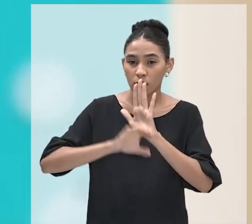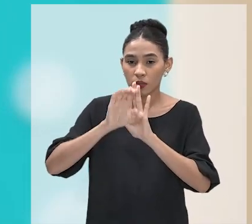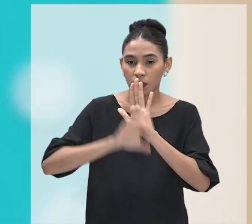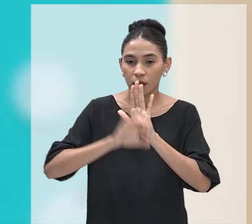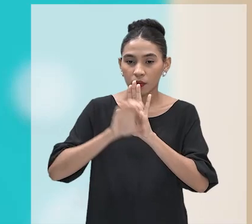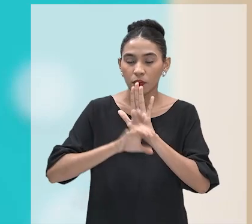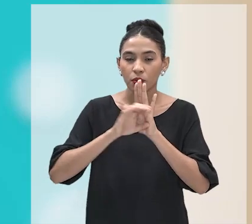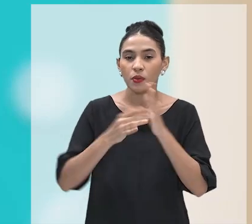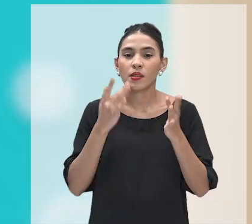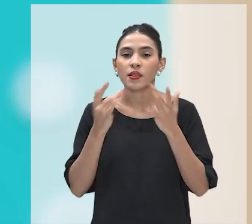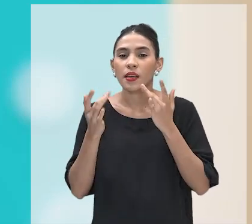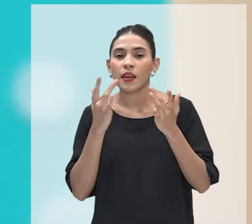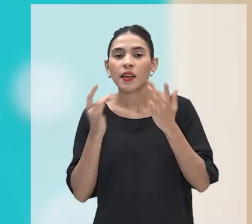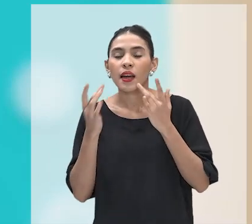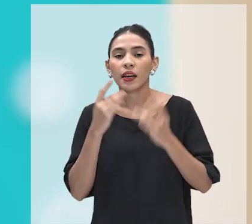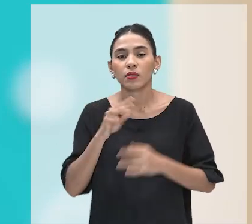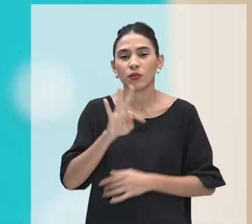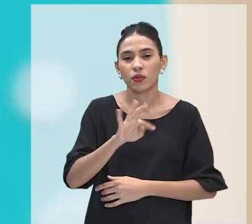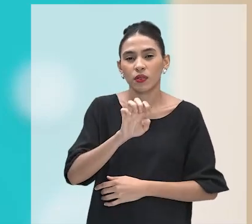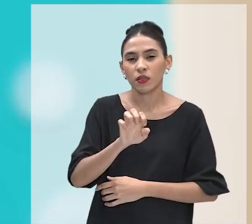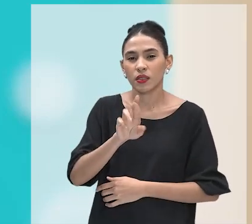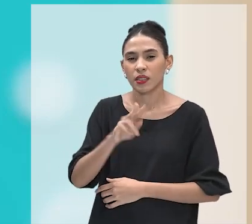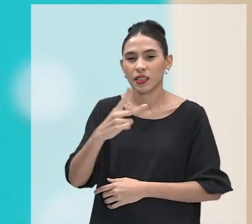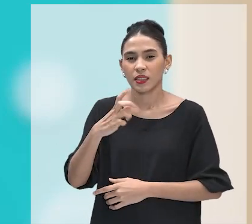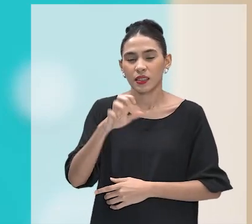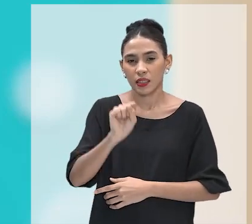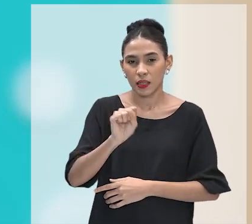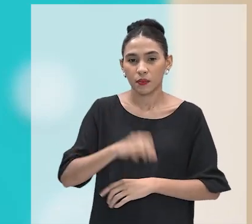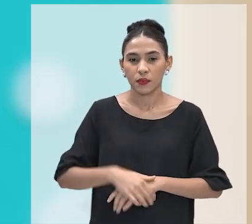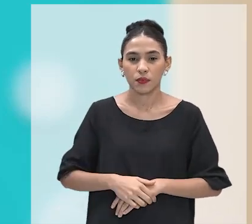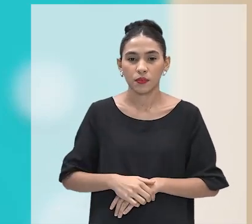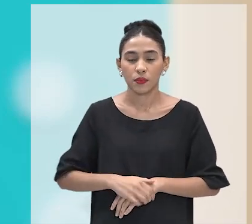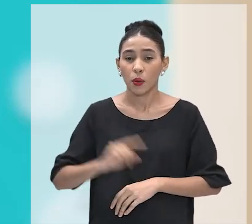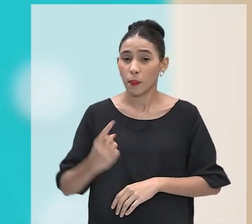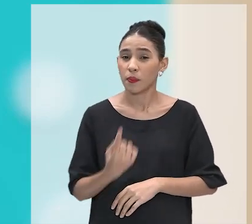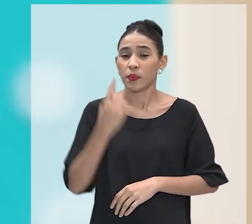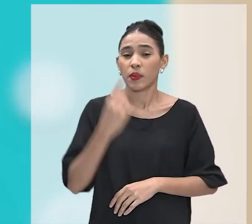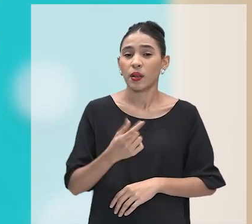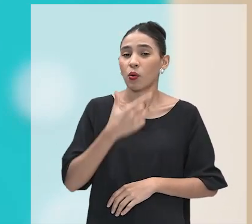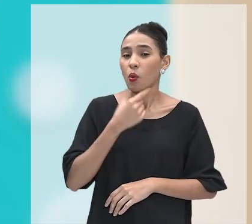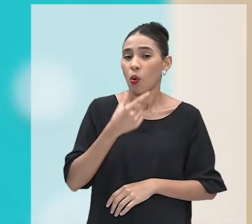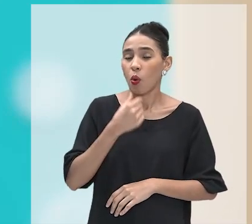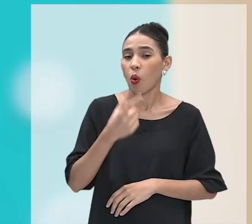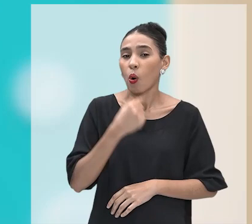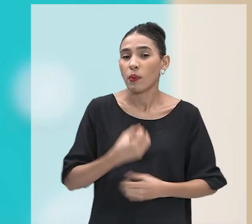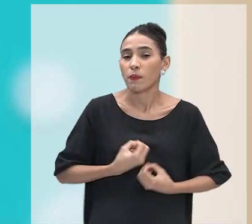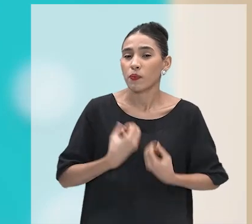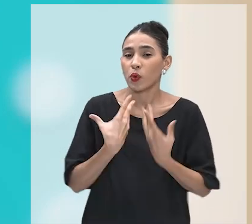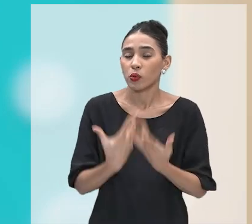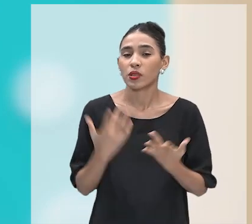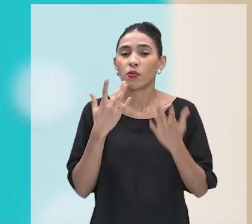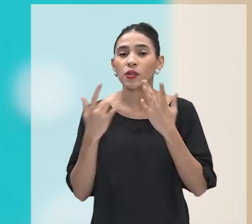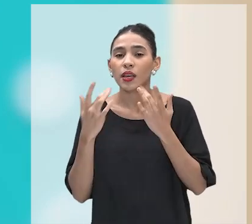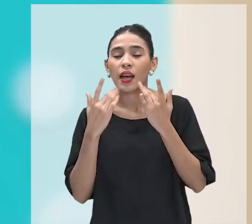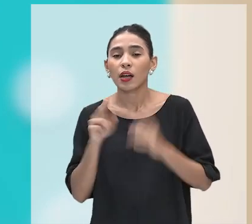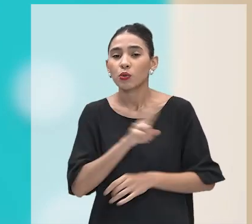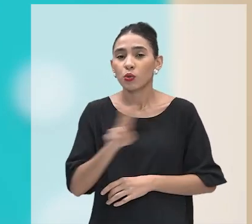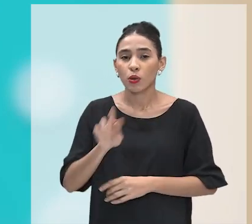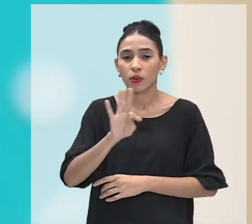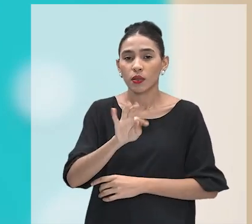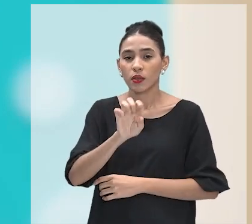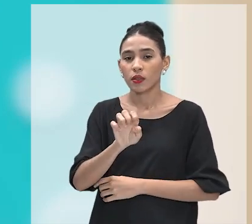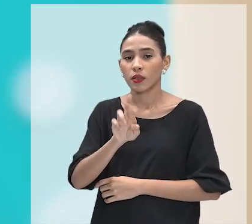da encenação de Terpes. Segundo consta, o primeiro homem a realizar uma encenação se chamava Terpes. Ele